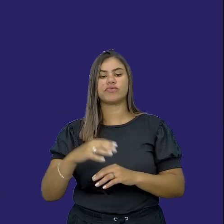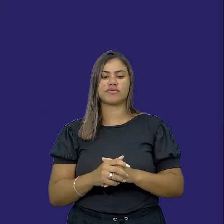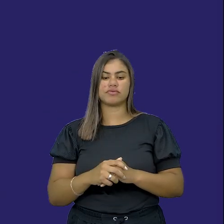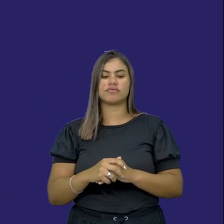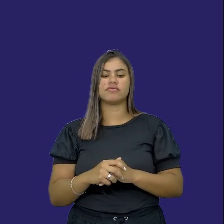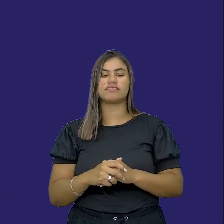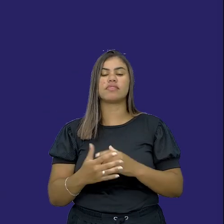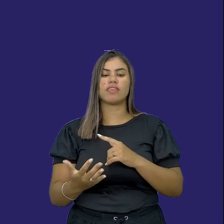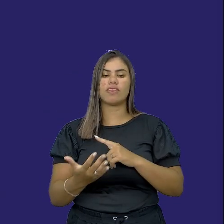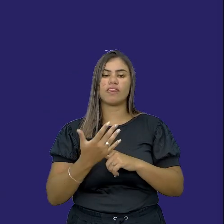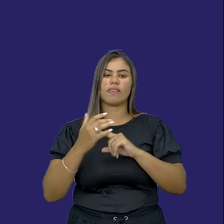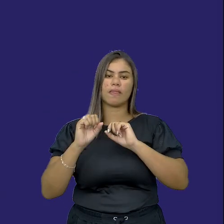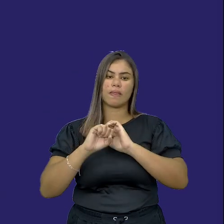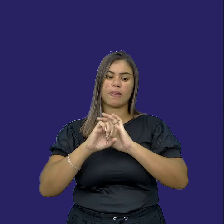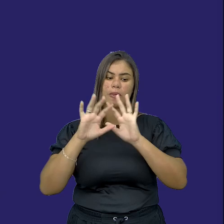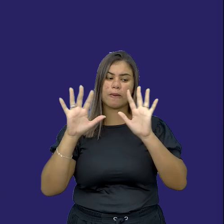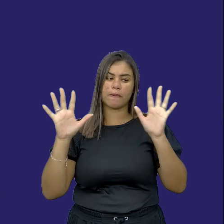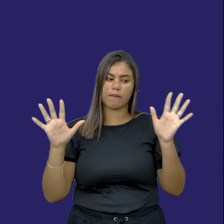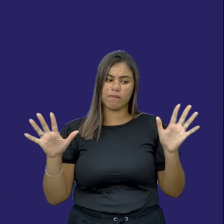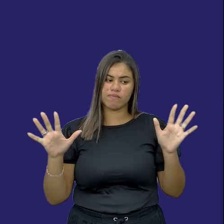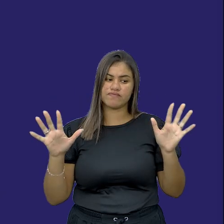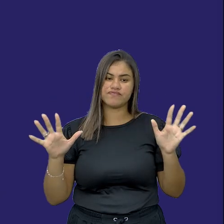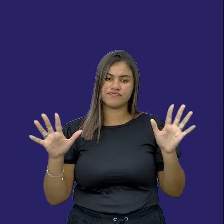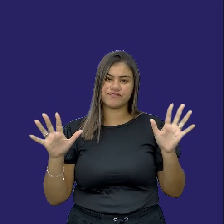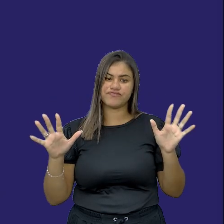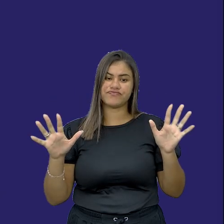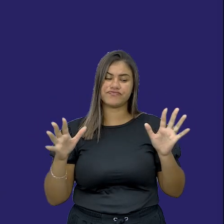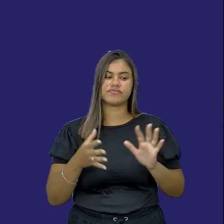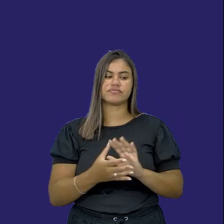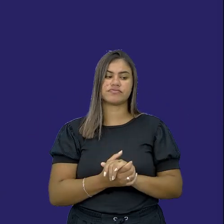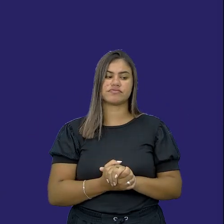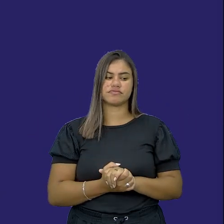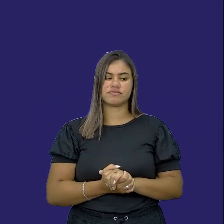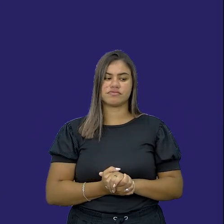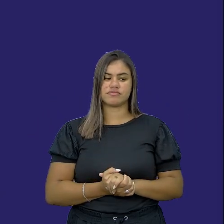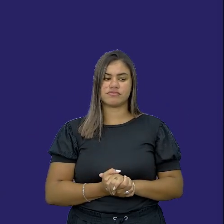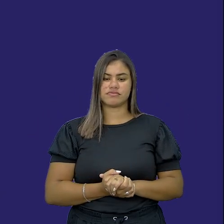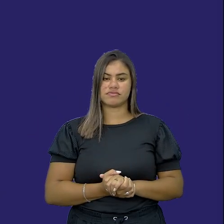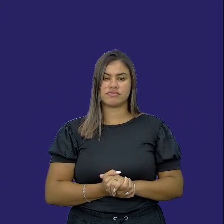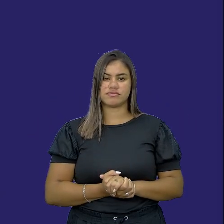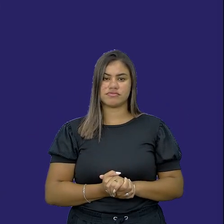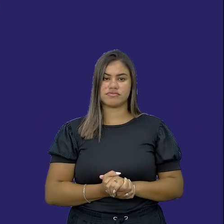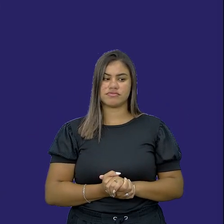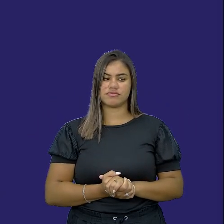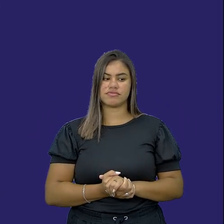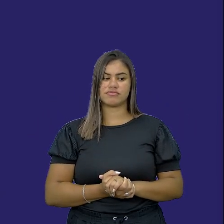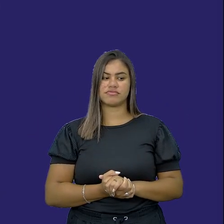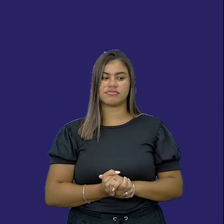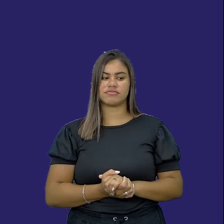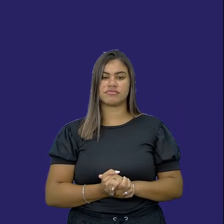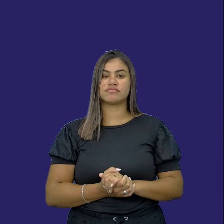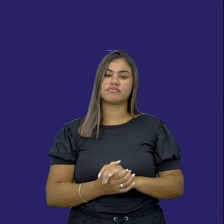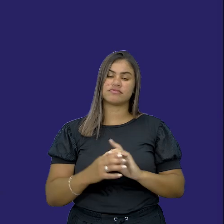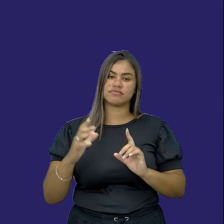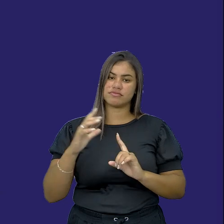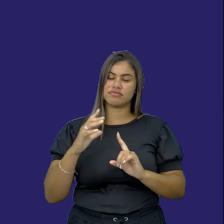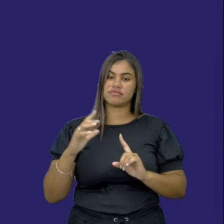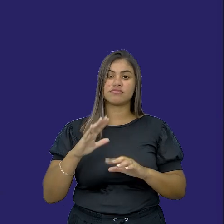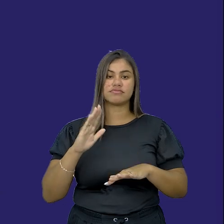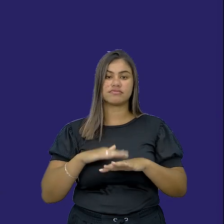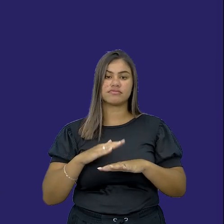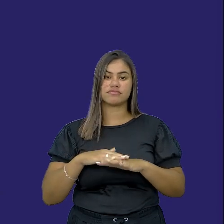mais de clareza em relação a esse grau, né, de intervenção, né, realizada pelo